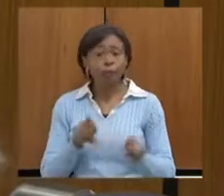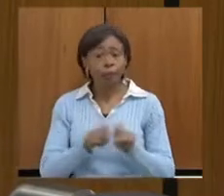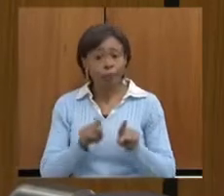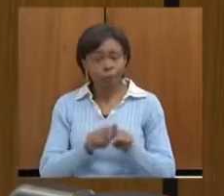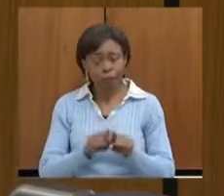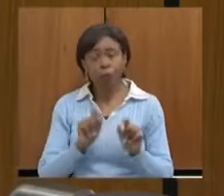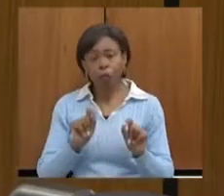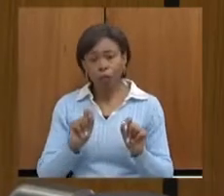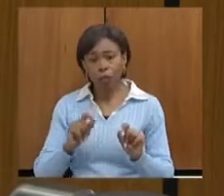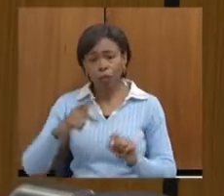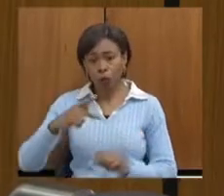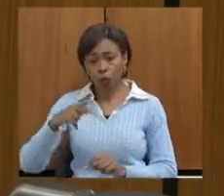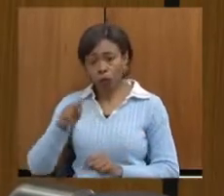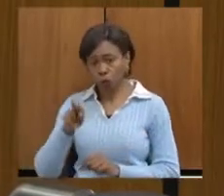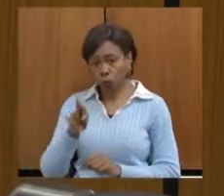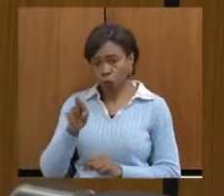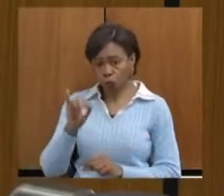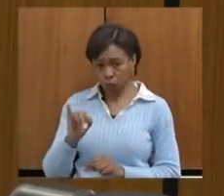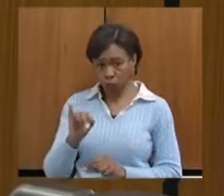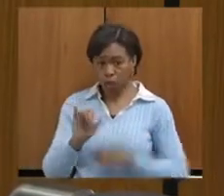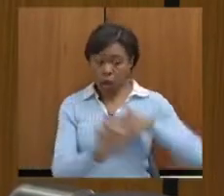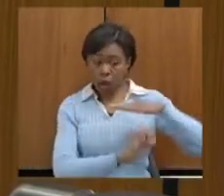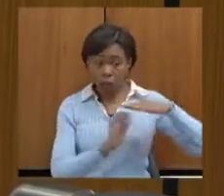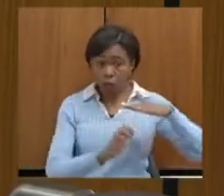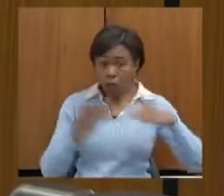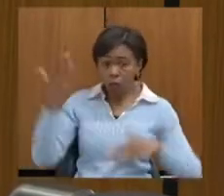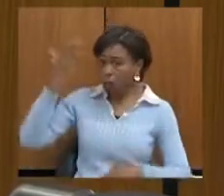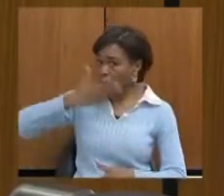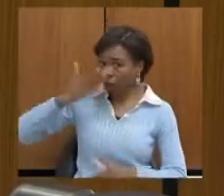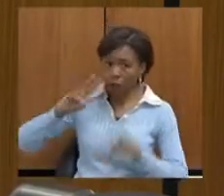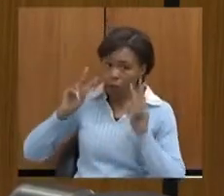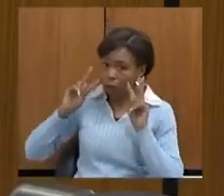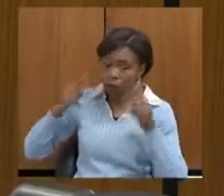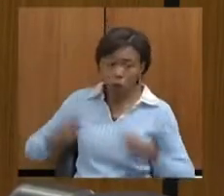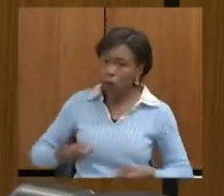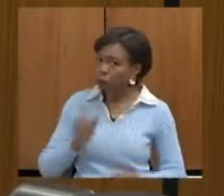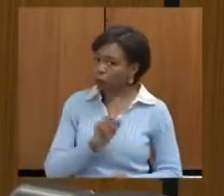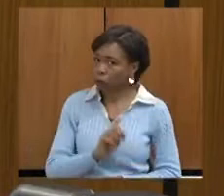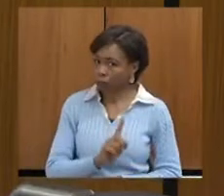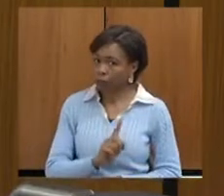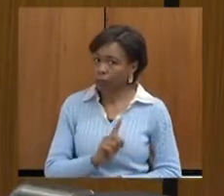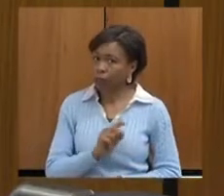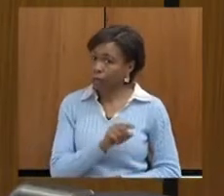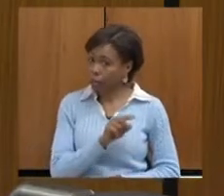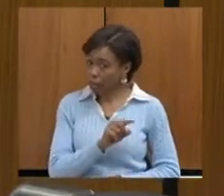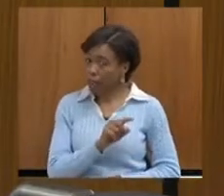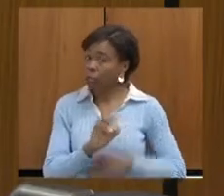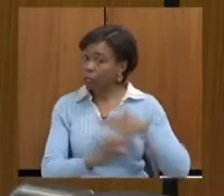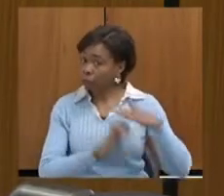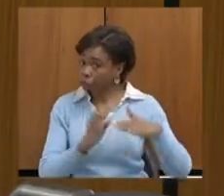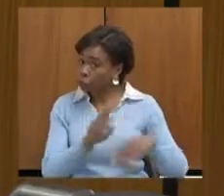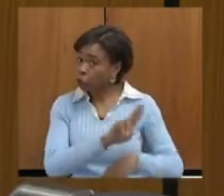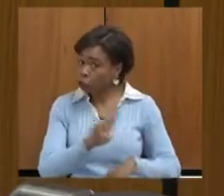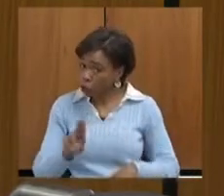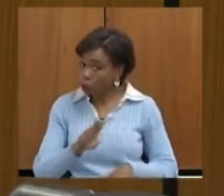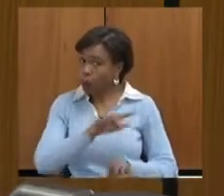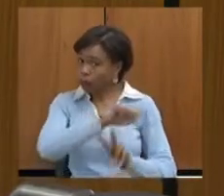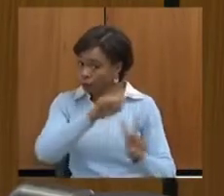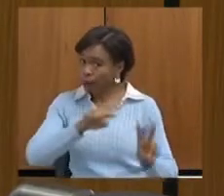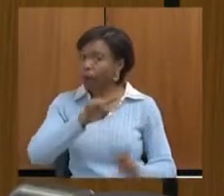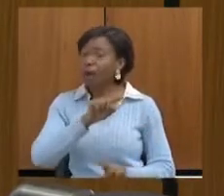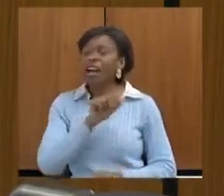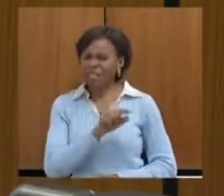dos Pure né pela empresa que faz a Reparações o nome da Vale e ela tem ciência sim